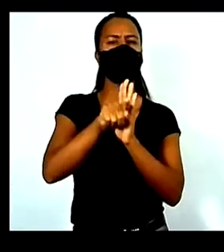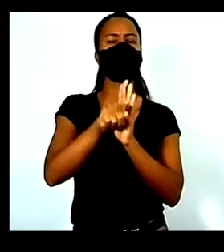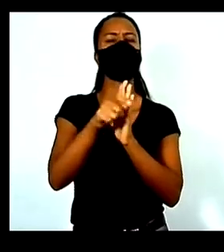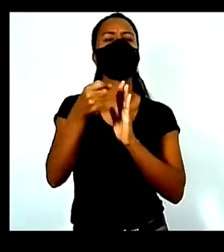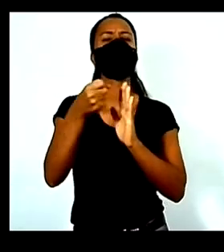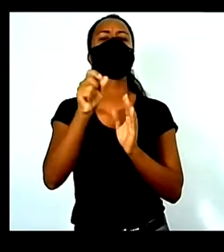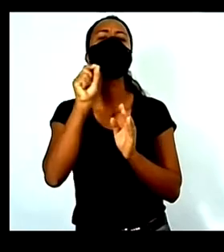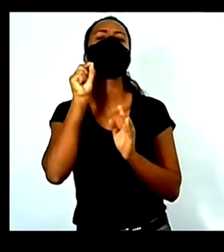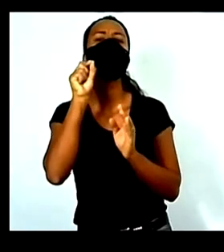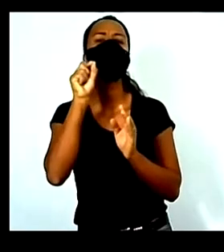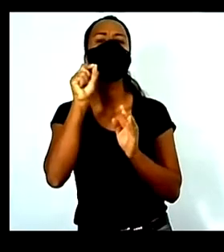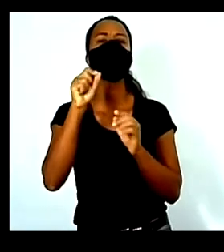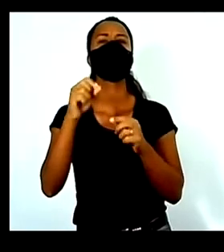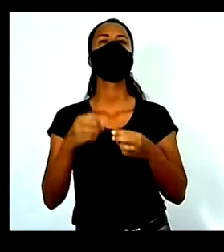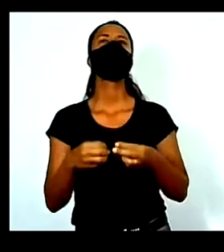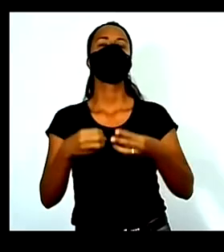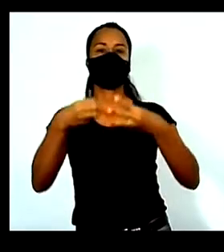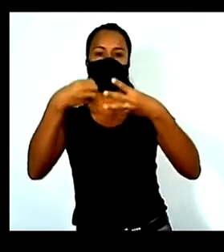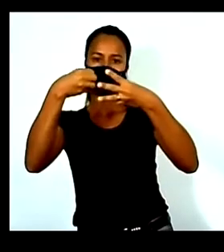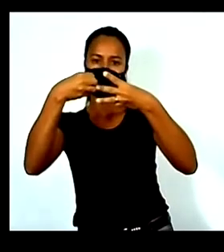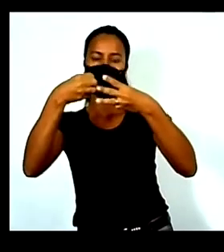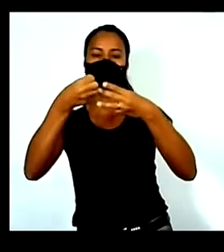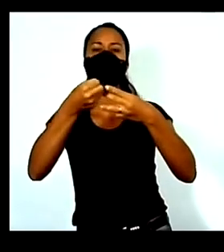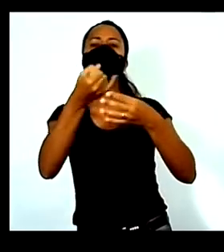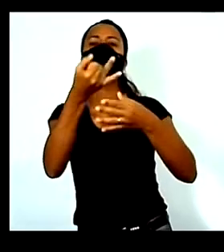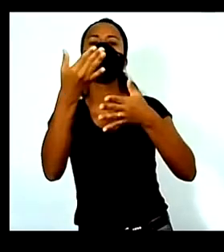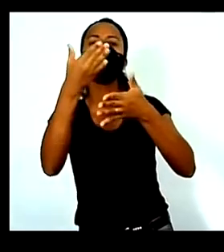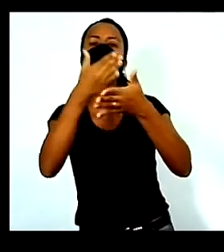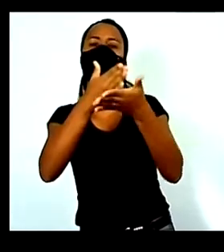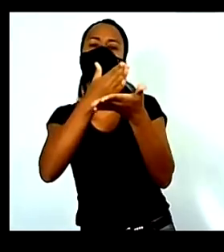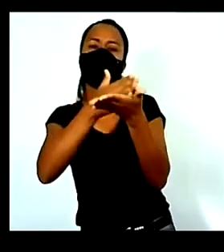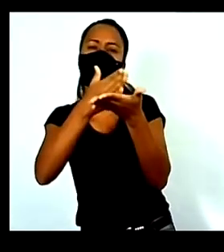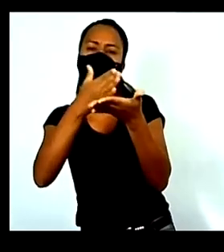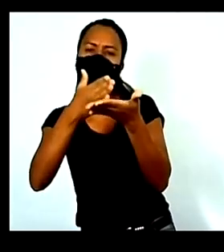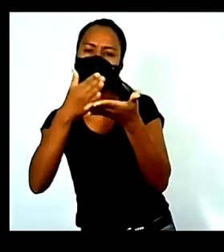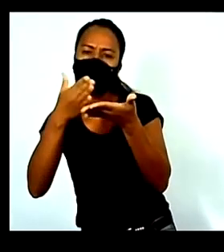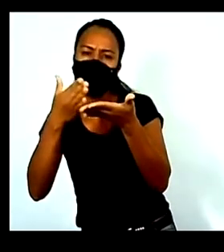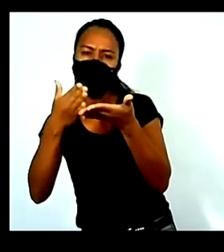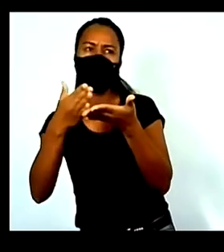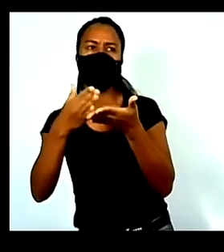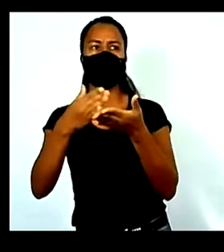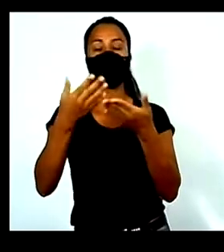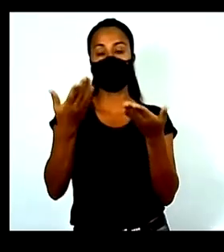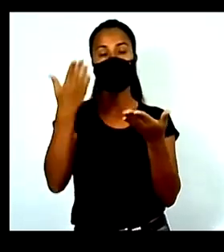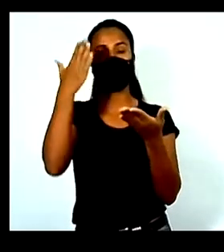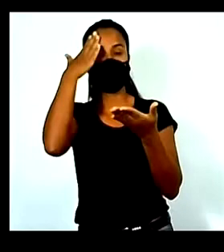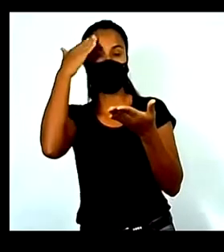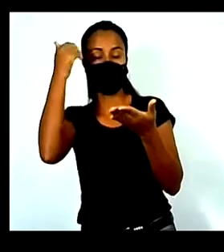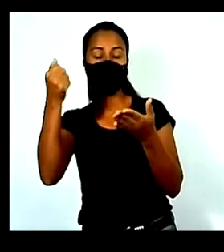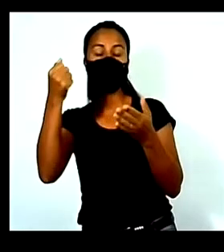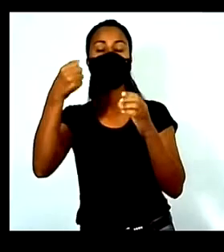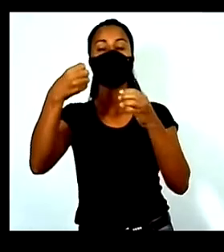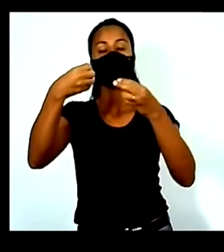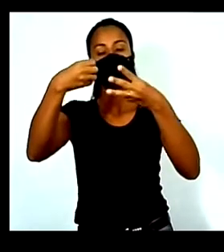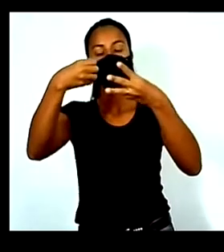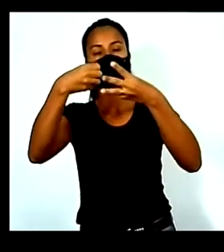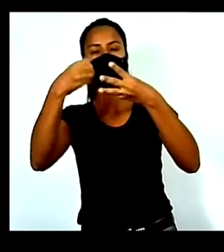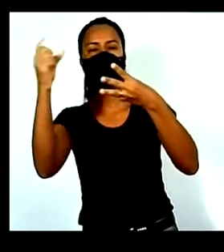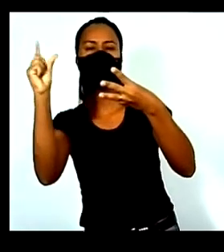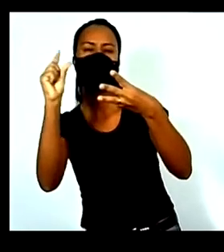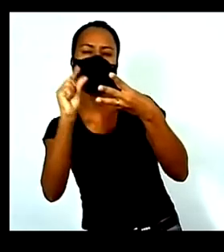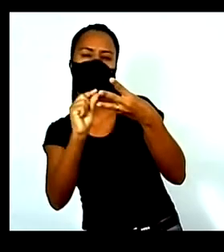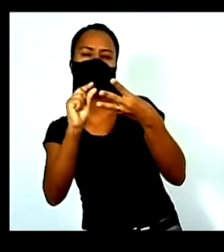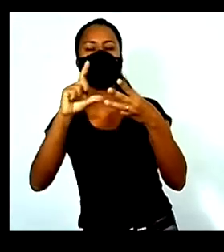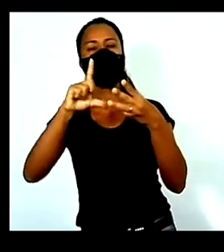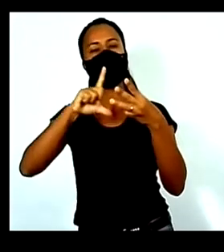partes possui essa célula. Então, a célula nós vimos que é a menor parte com formas definidas e que constitui todo o